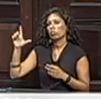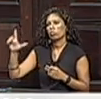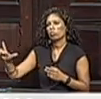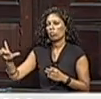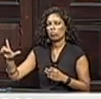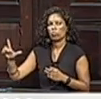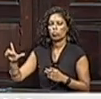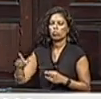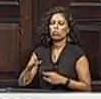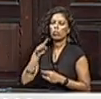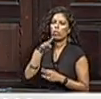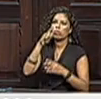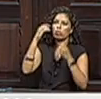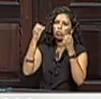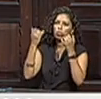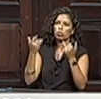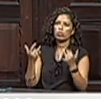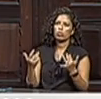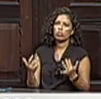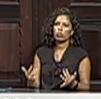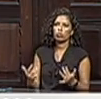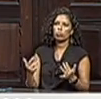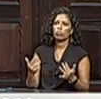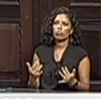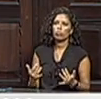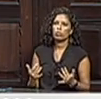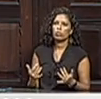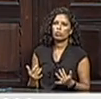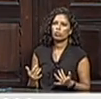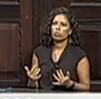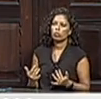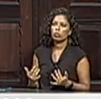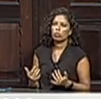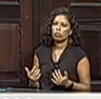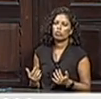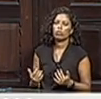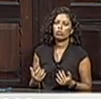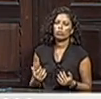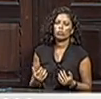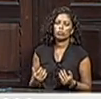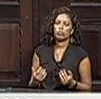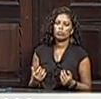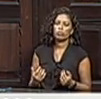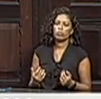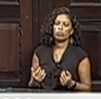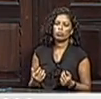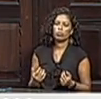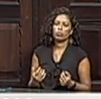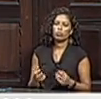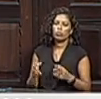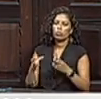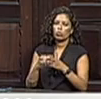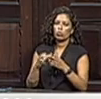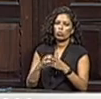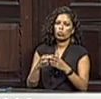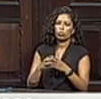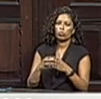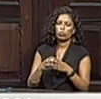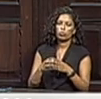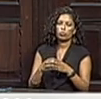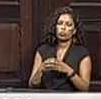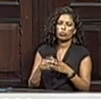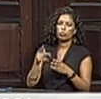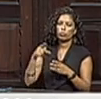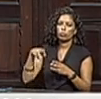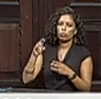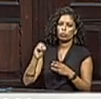que votassem para que não caia o quórum e a gente não veja o projeto aprovado na sua plenitude. É